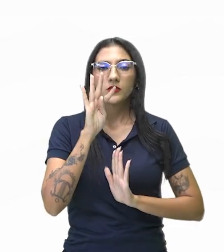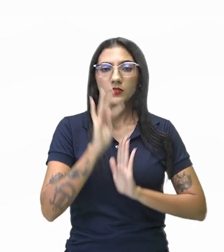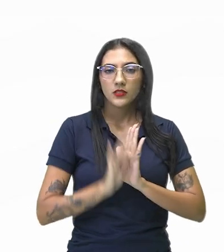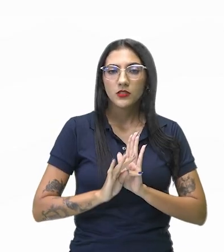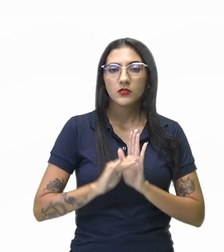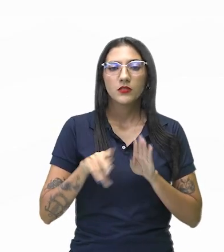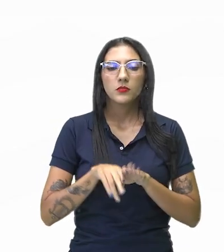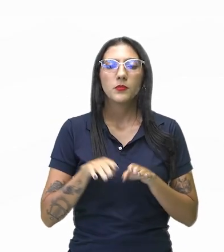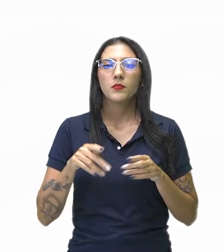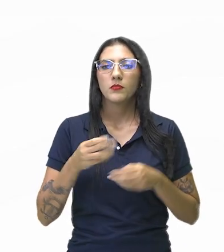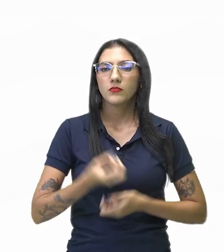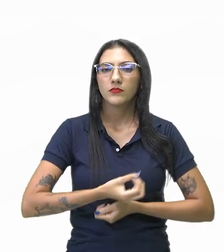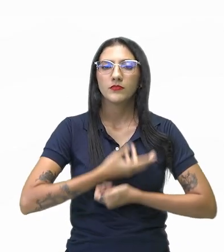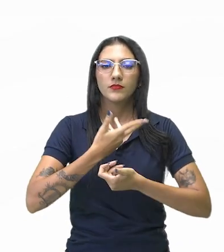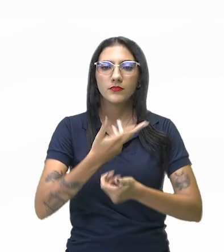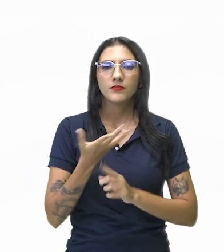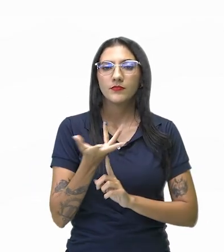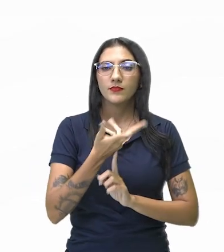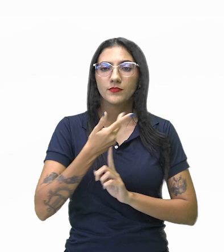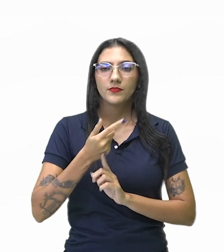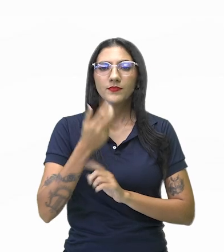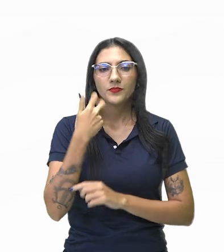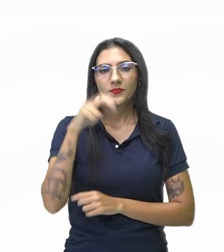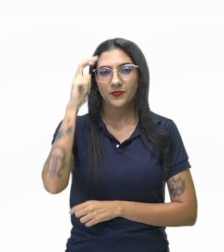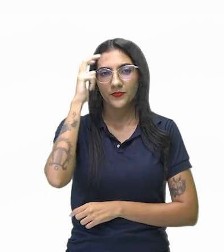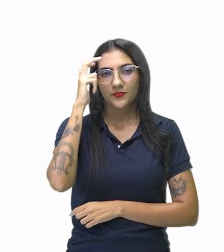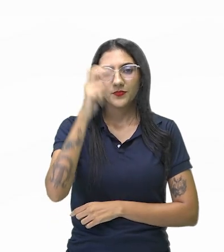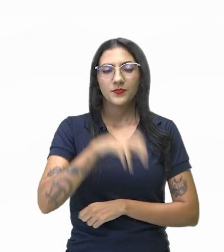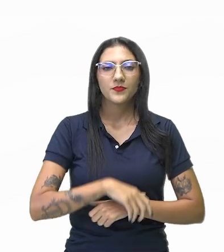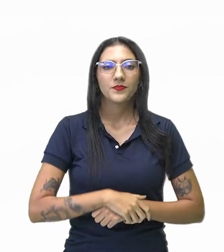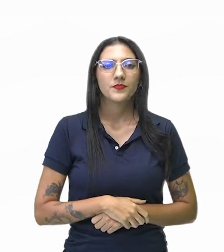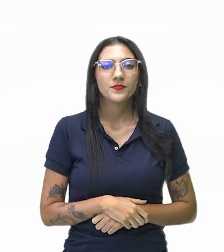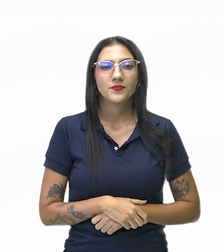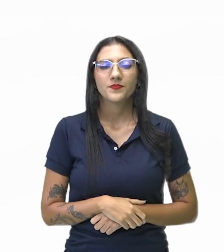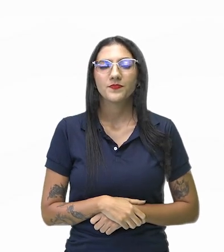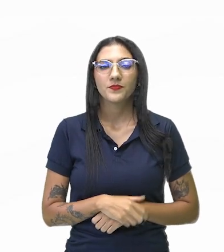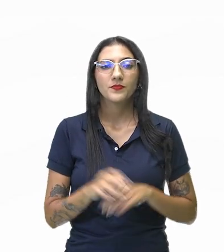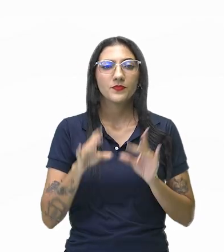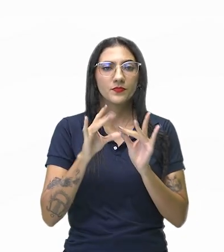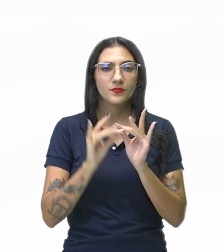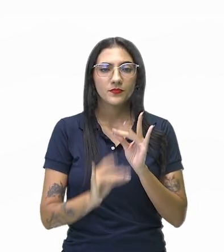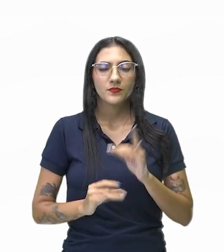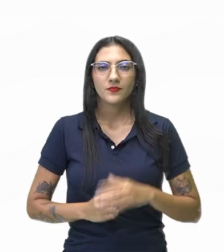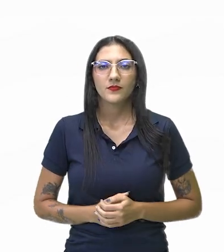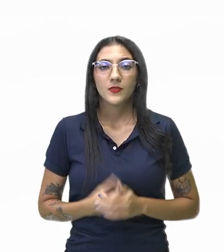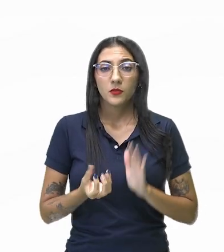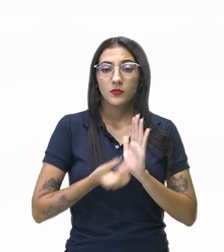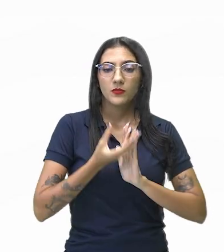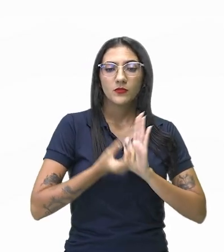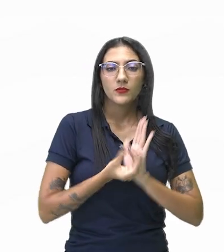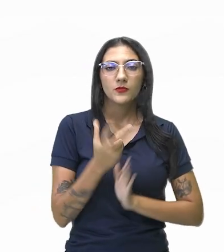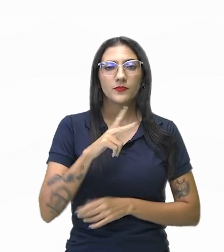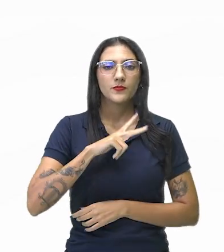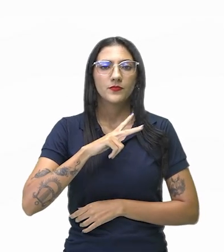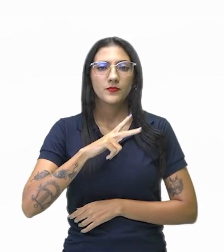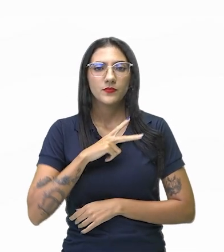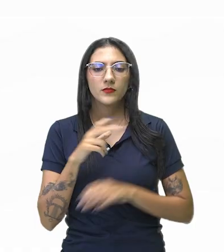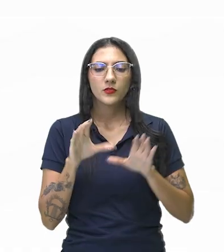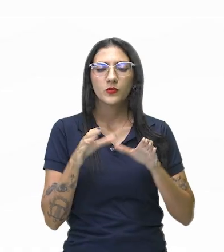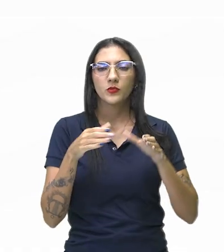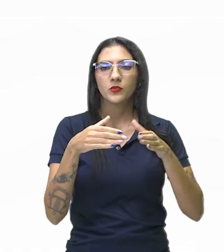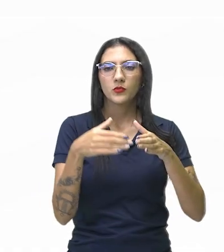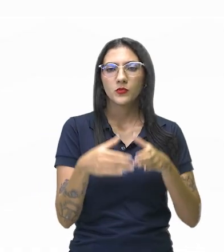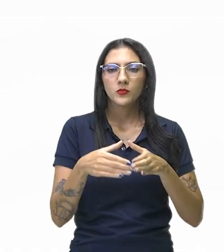em textos e produções artísticas e culturais. Detalhamento, produções